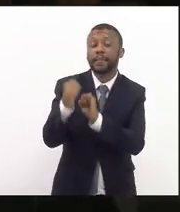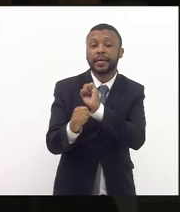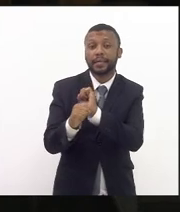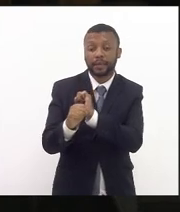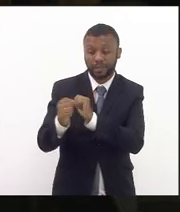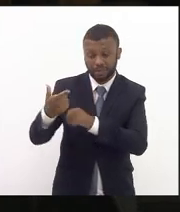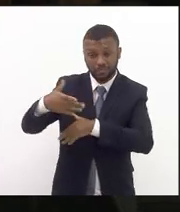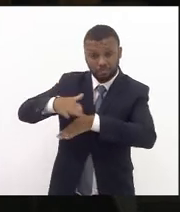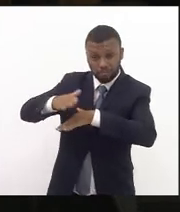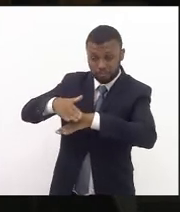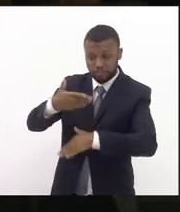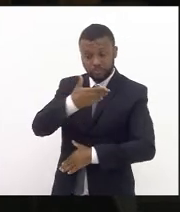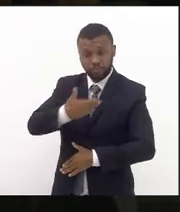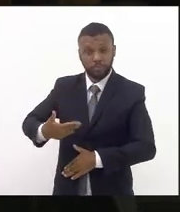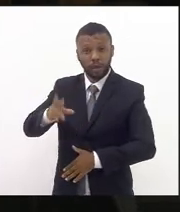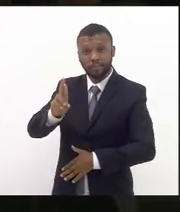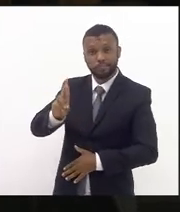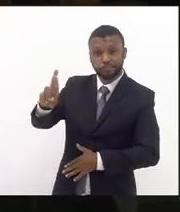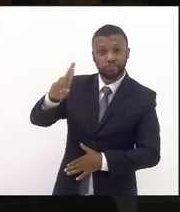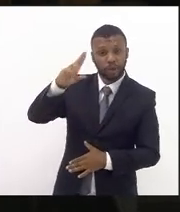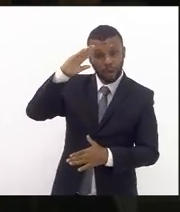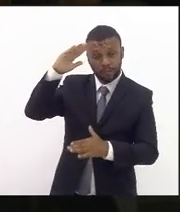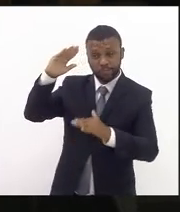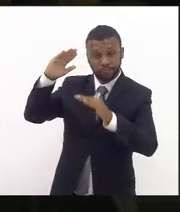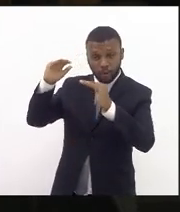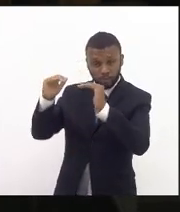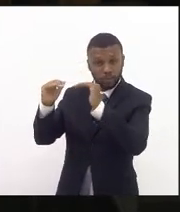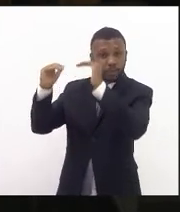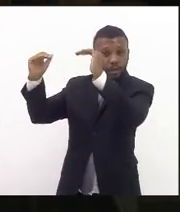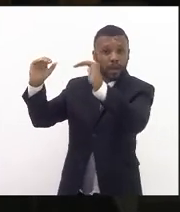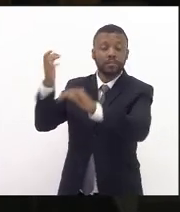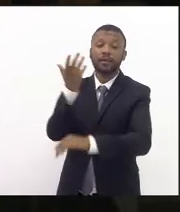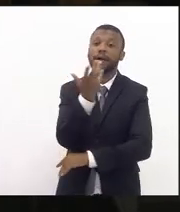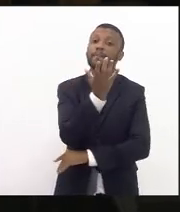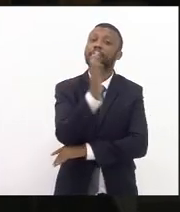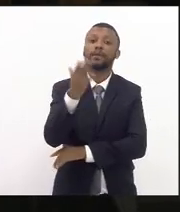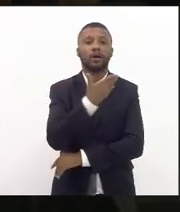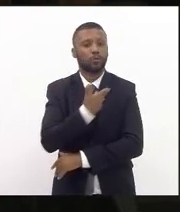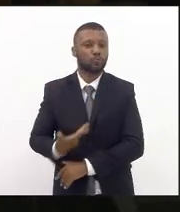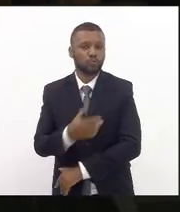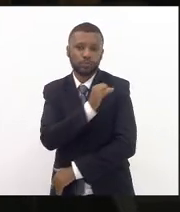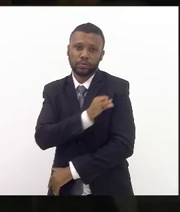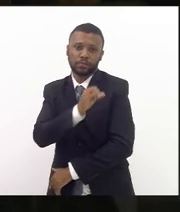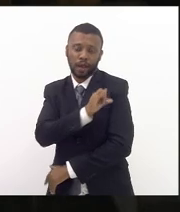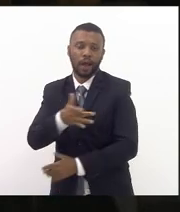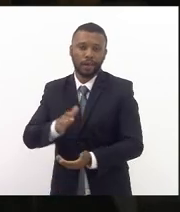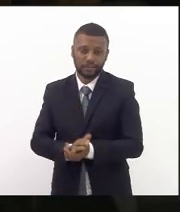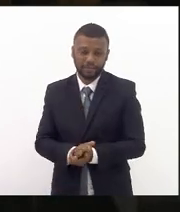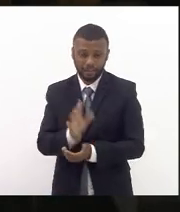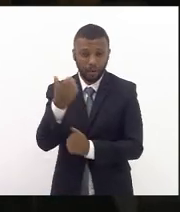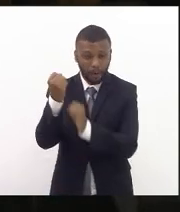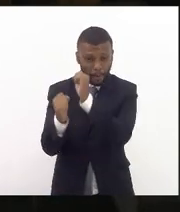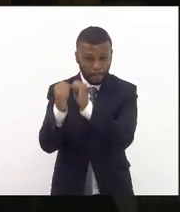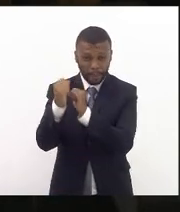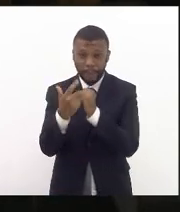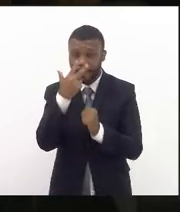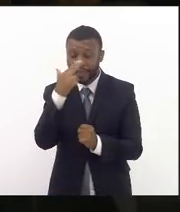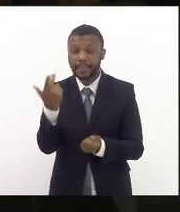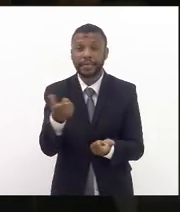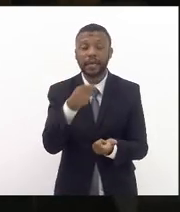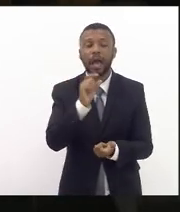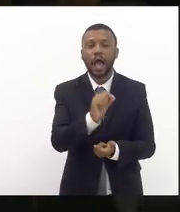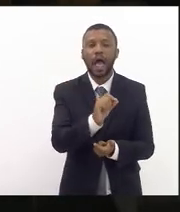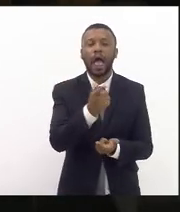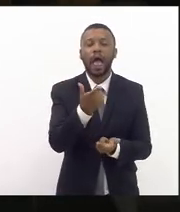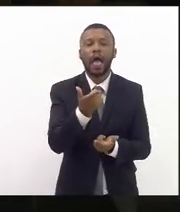isso é a autoridade ambiental do Estado. Porque sem, quando a empresa diz, é a raposa tomando conta do galinheiro. Quer